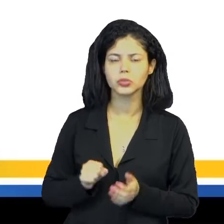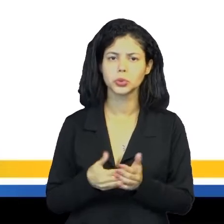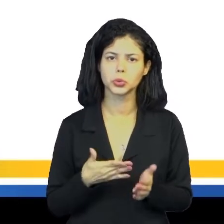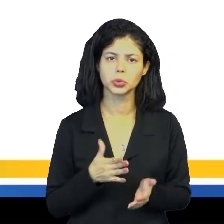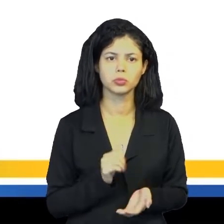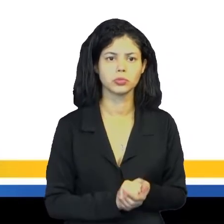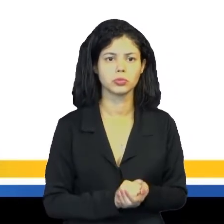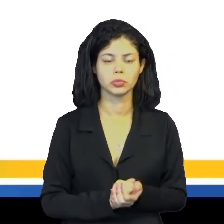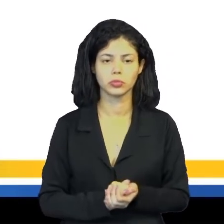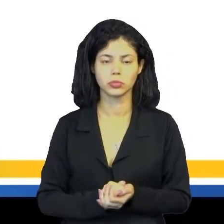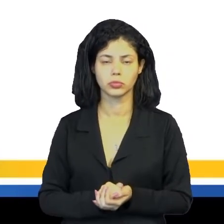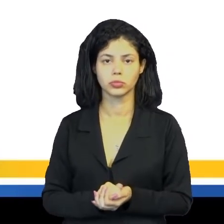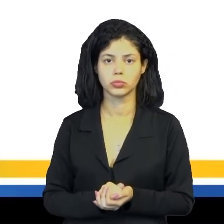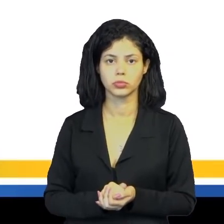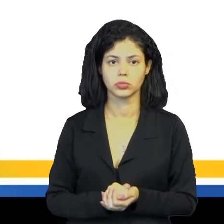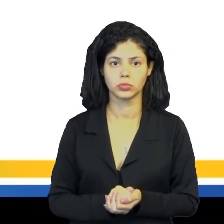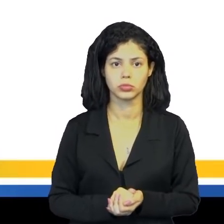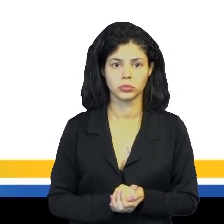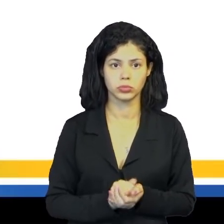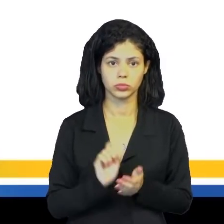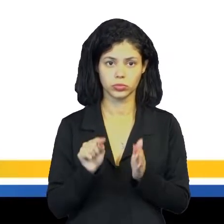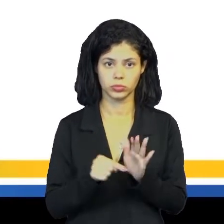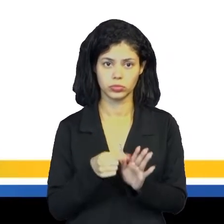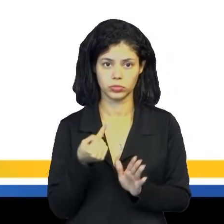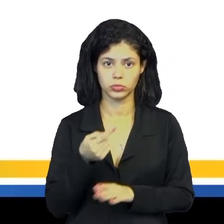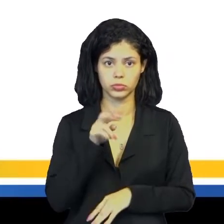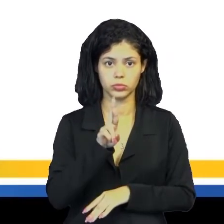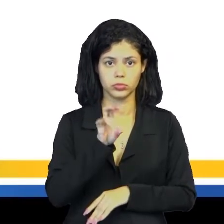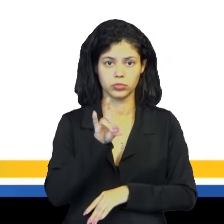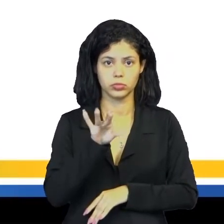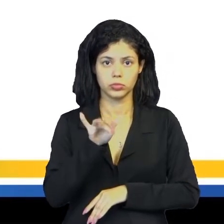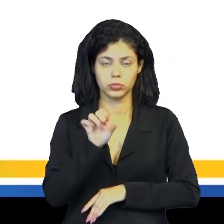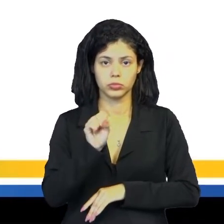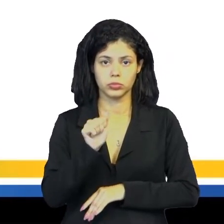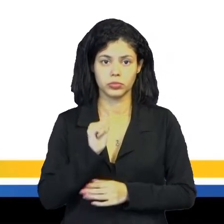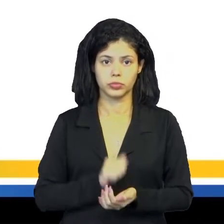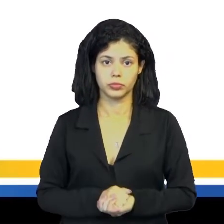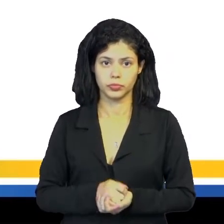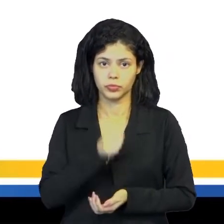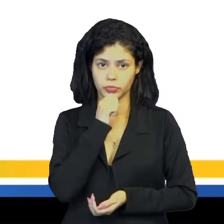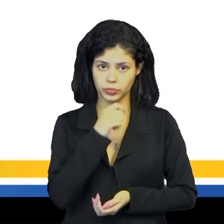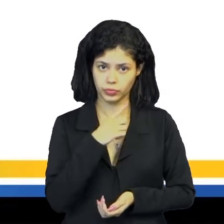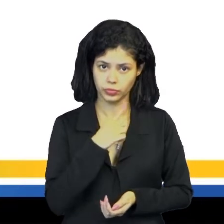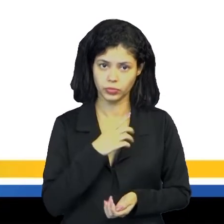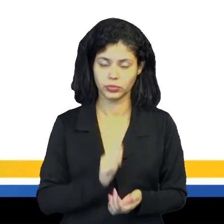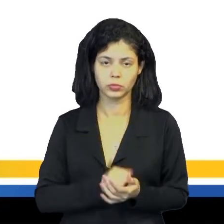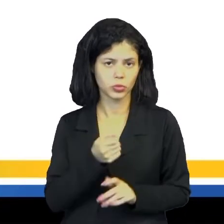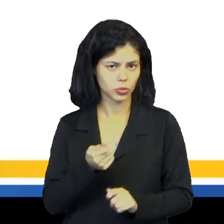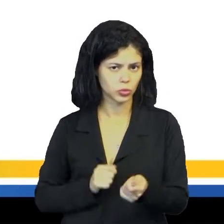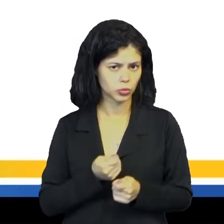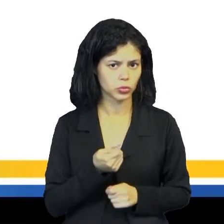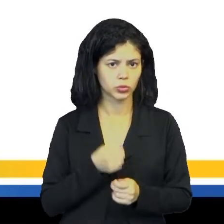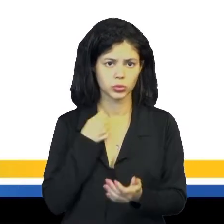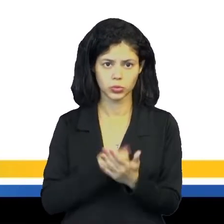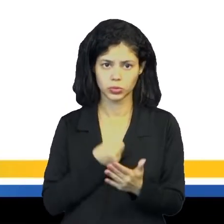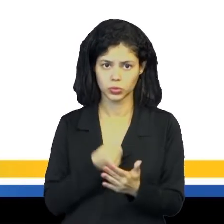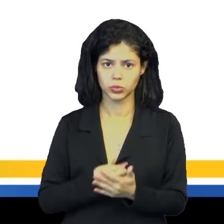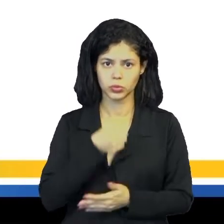boatos. A Primeira República, a gente tinha aí dominação e resistência